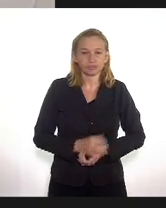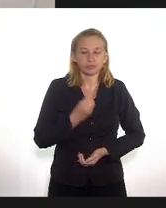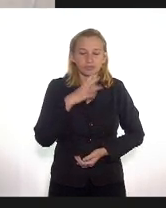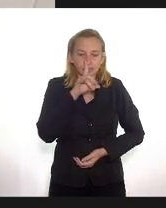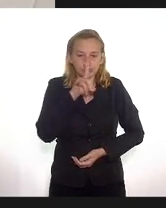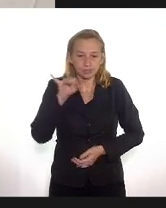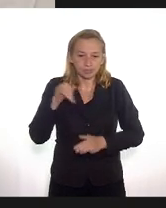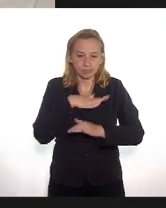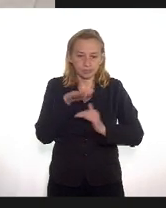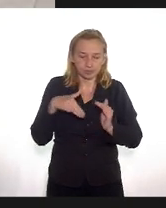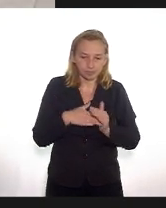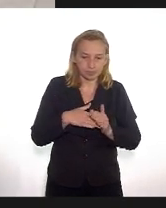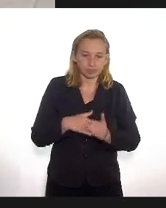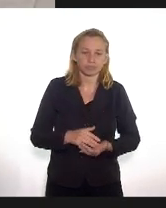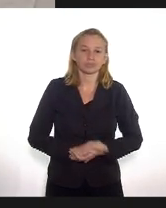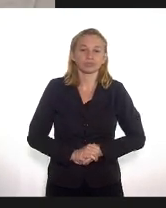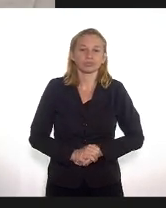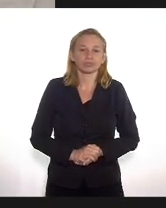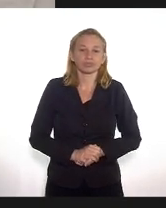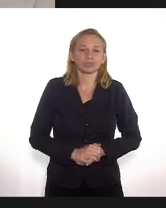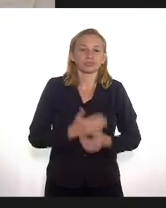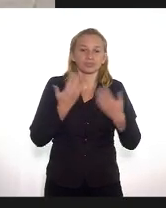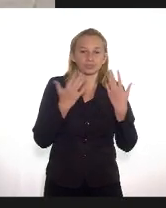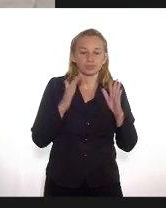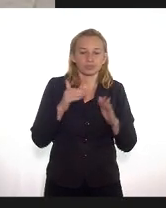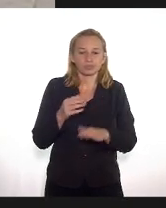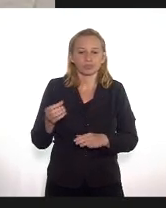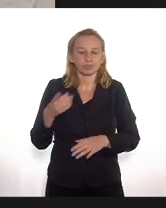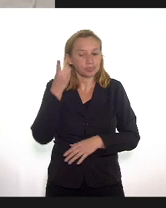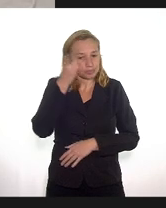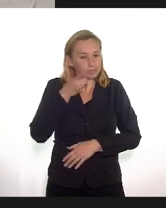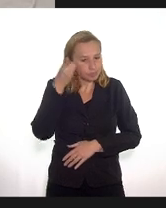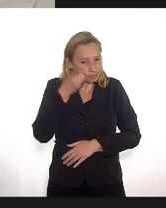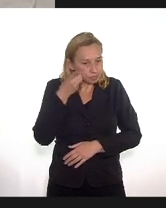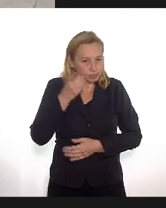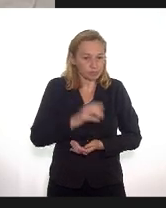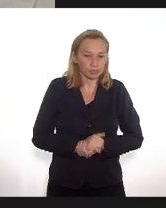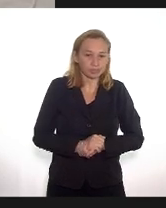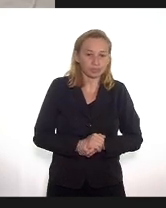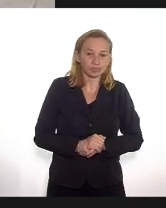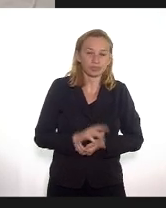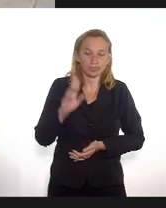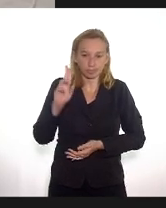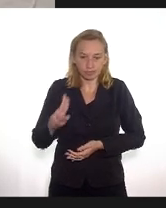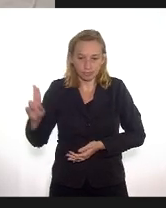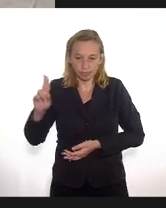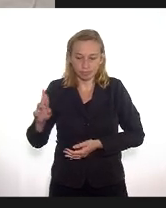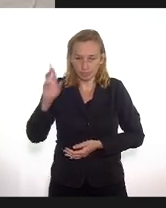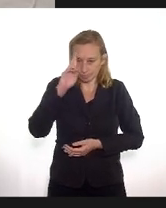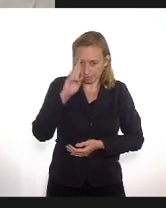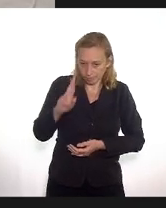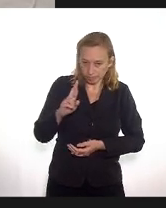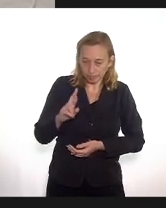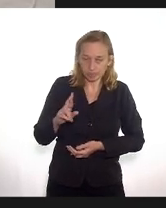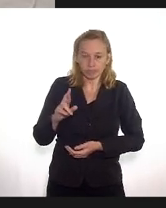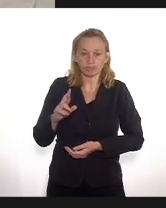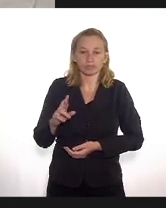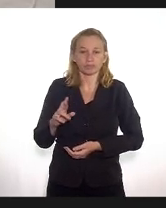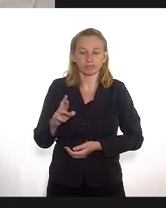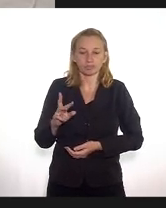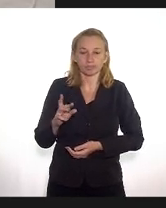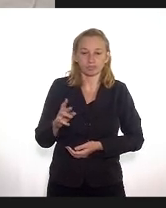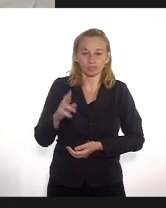e todas. Saudar os novos deputados, as representações das universidades, a pró-reitora Alexandre, que é da minha